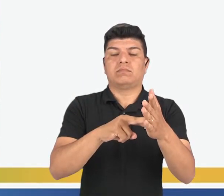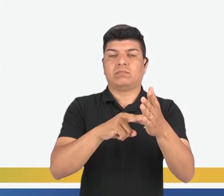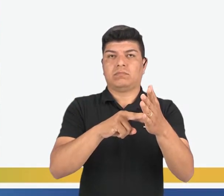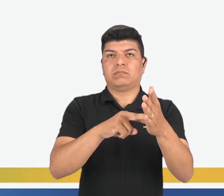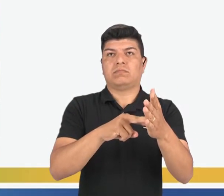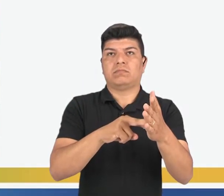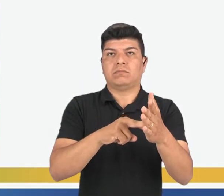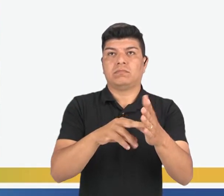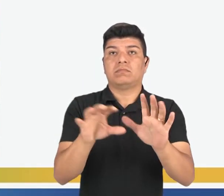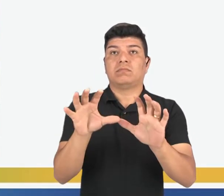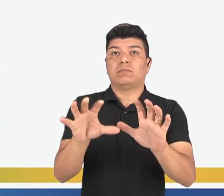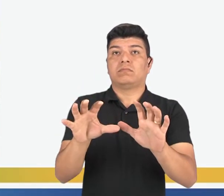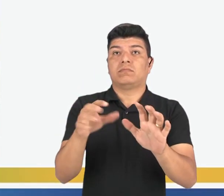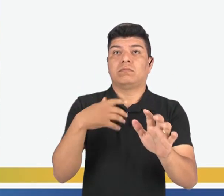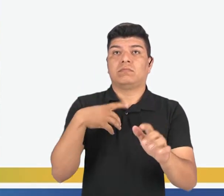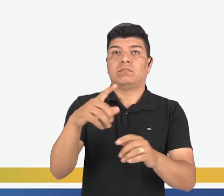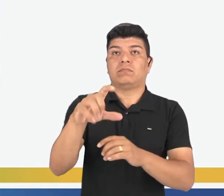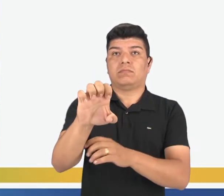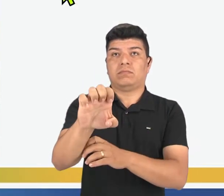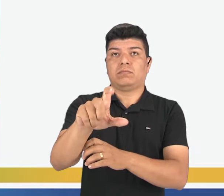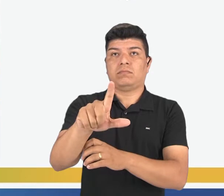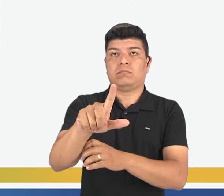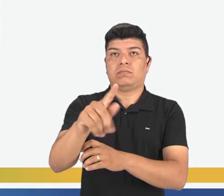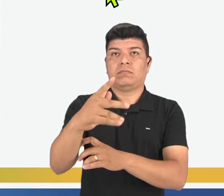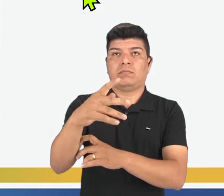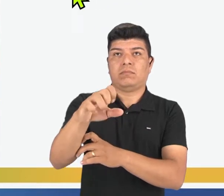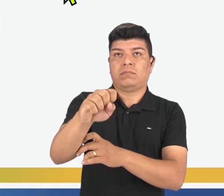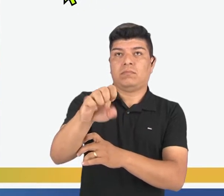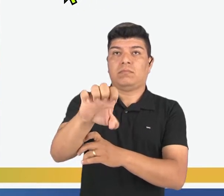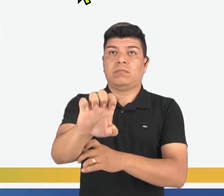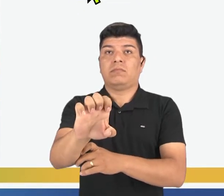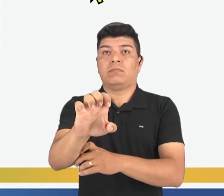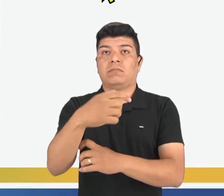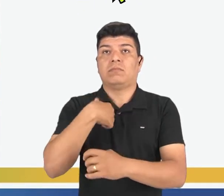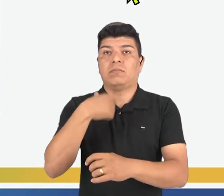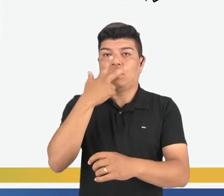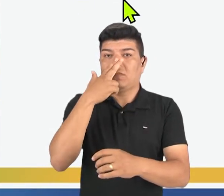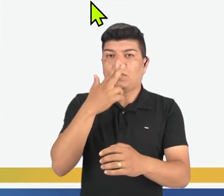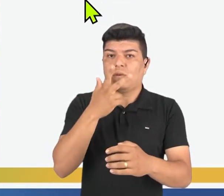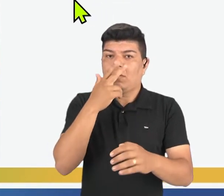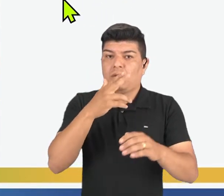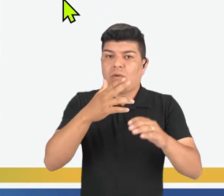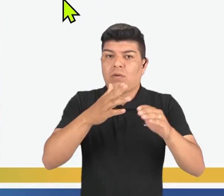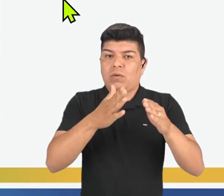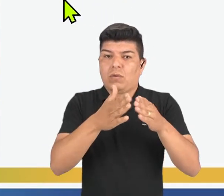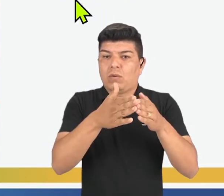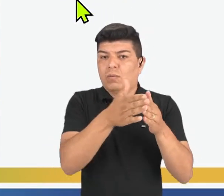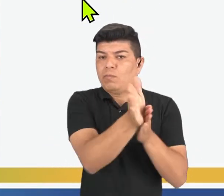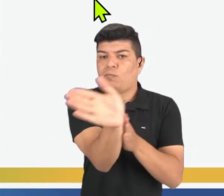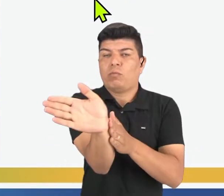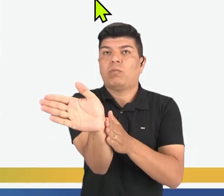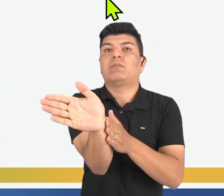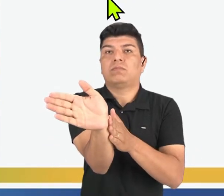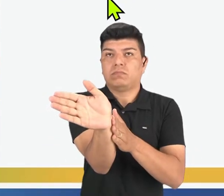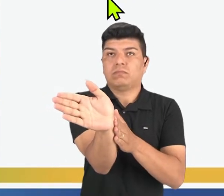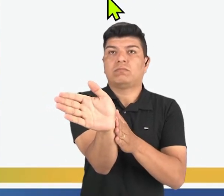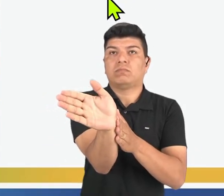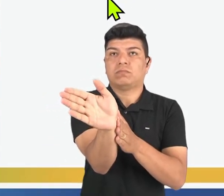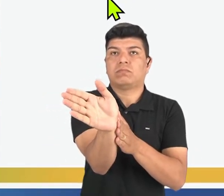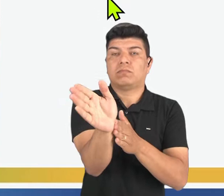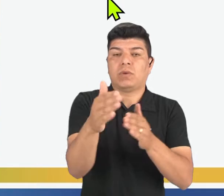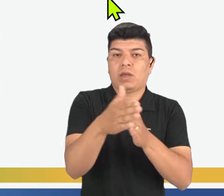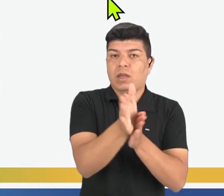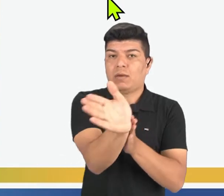Elípticos se refere à elipse, a curva de interseção de uma superfície cilíndrica ou cônica, uma curva